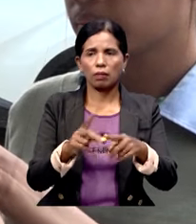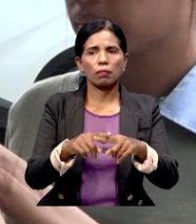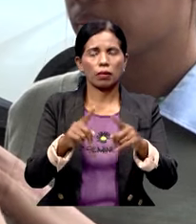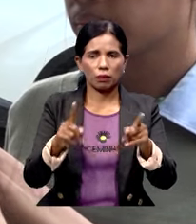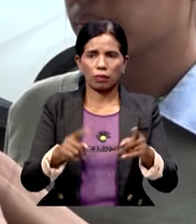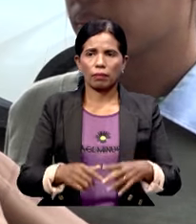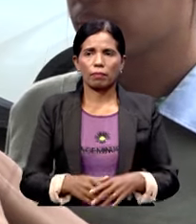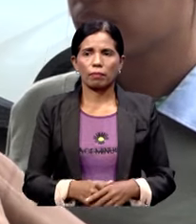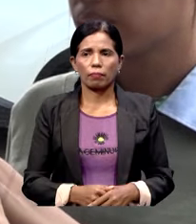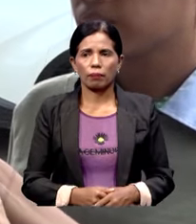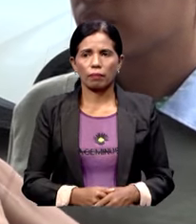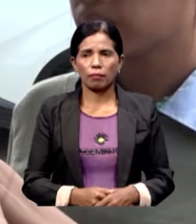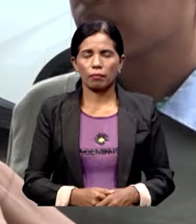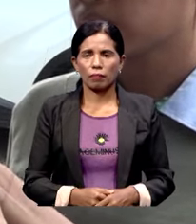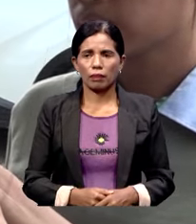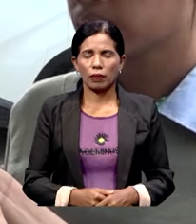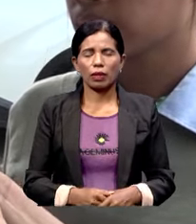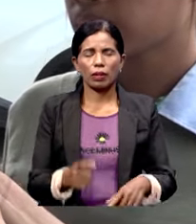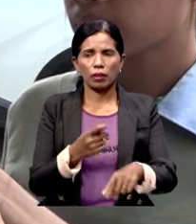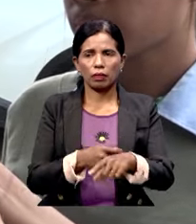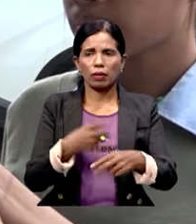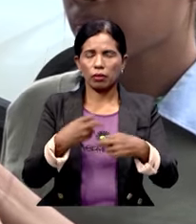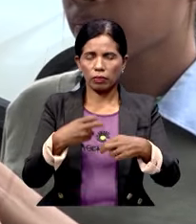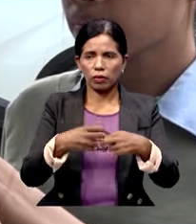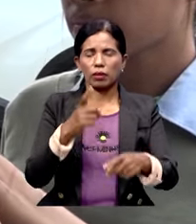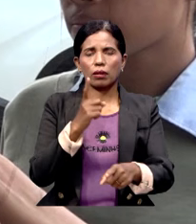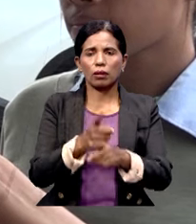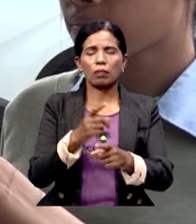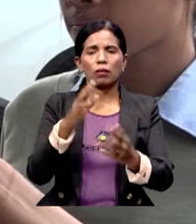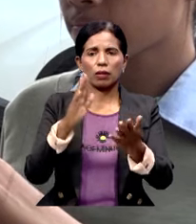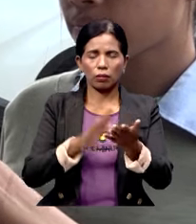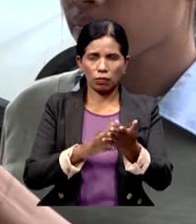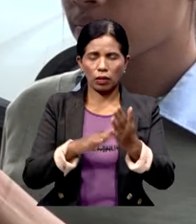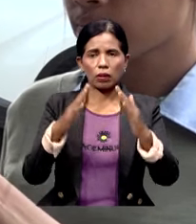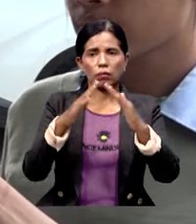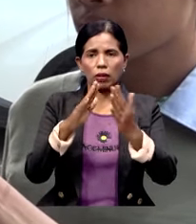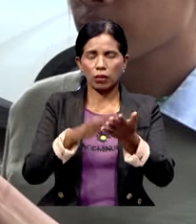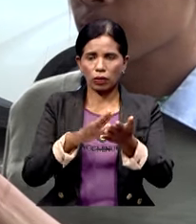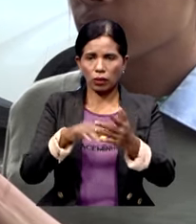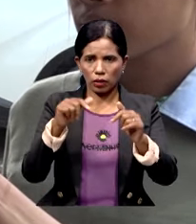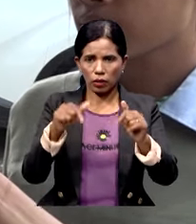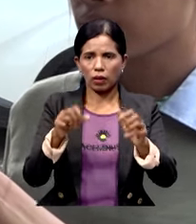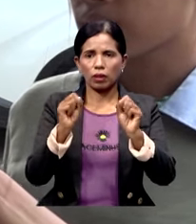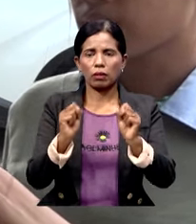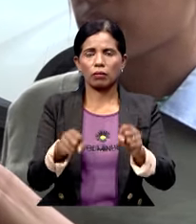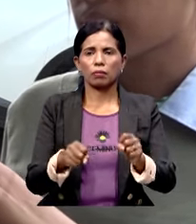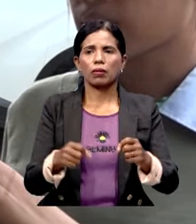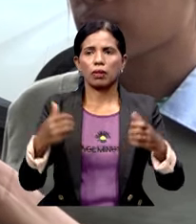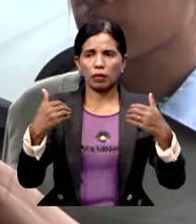que se situação ainda que é difícil ter teve para a escola ainda, né? A tu bele,